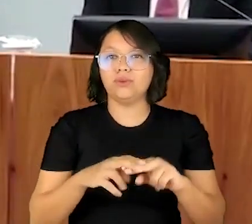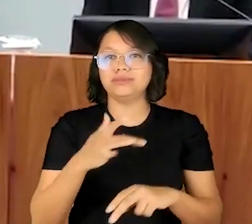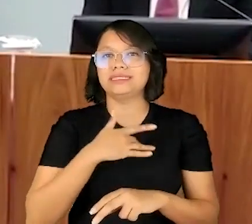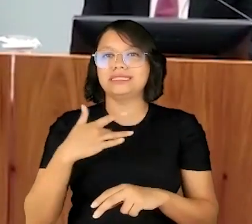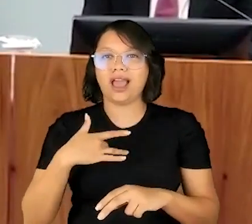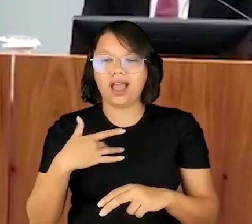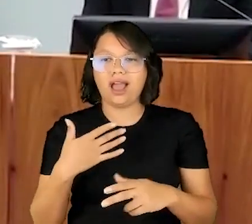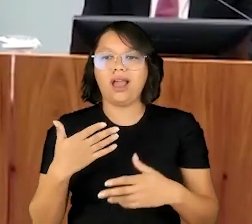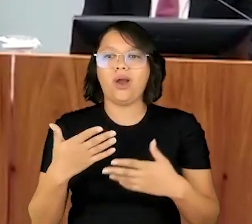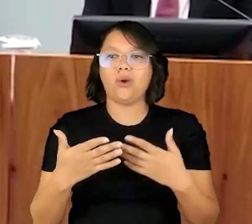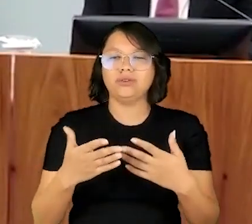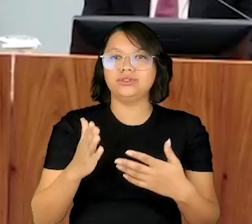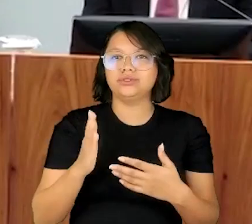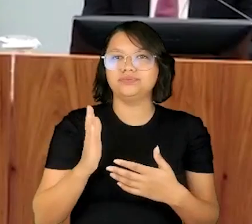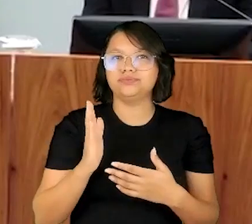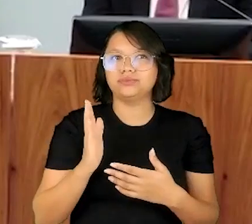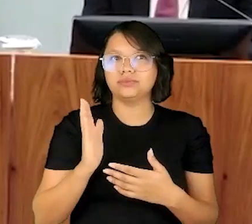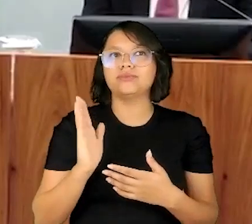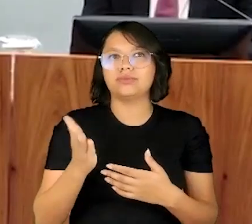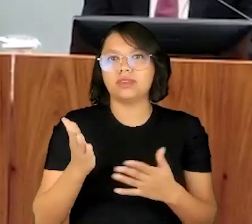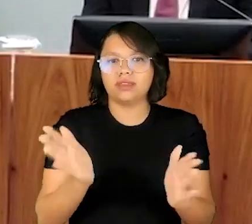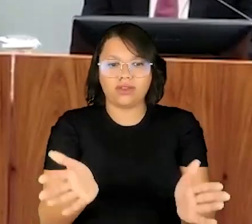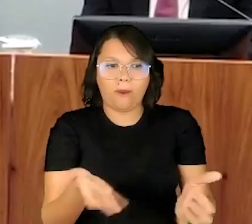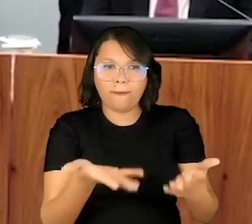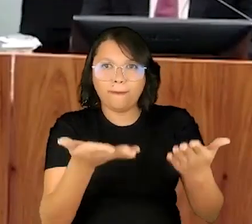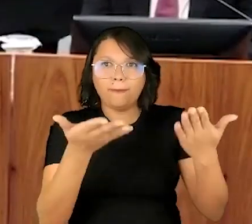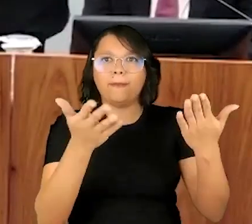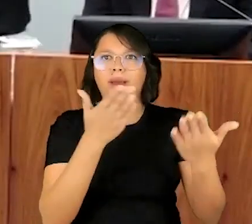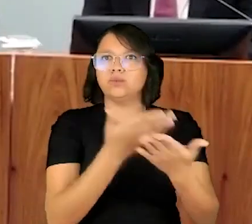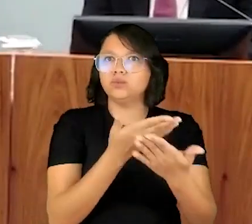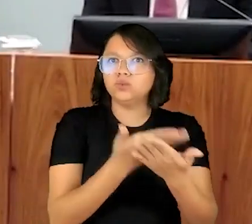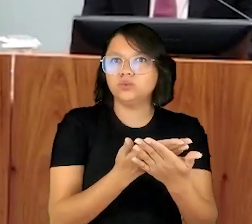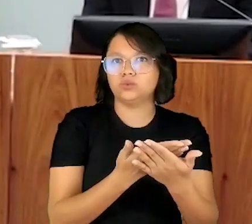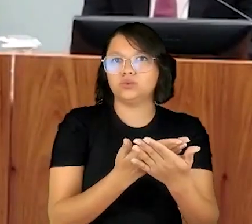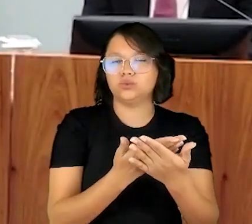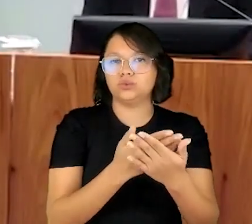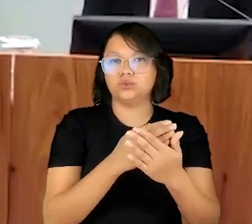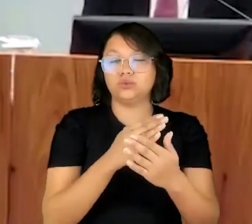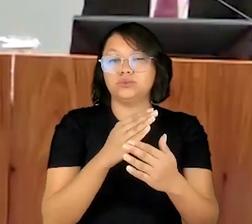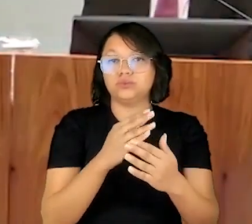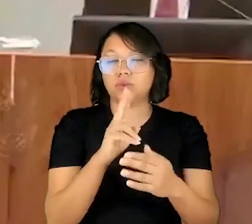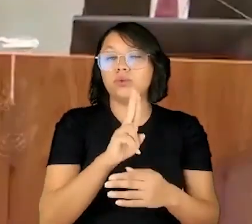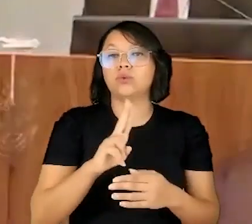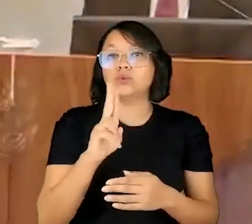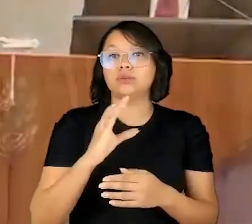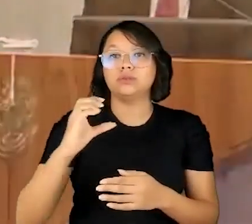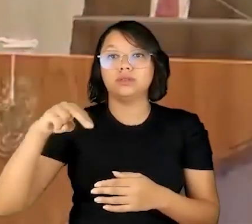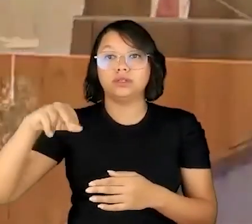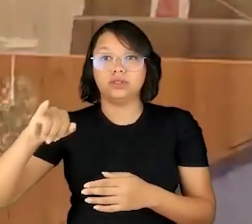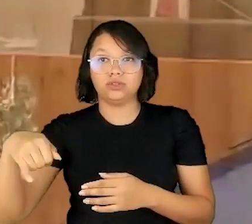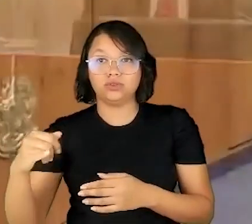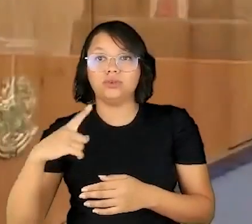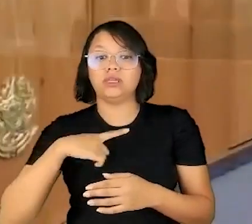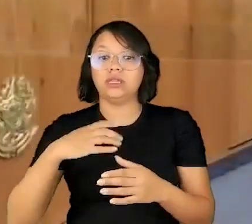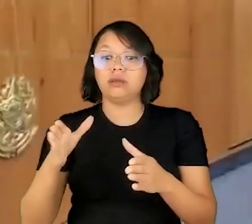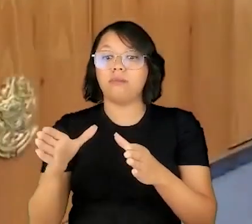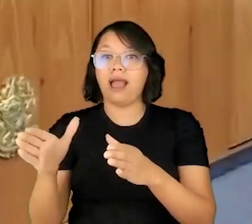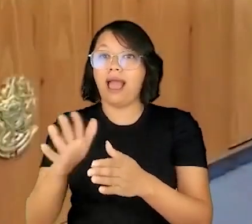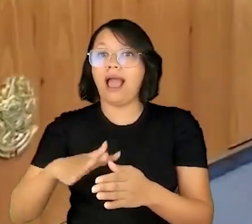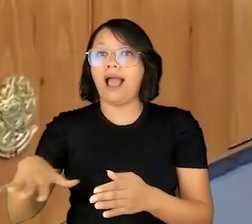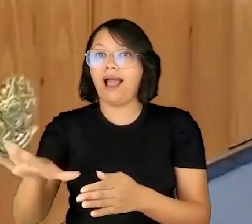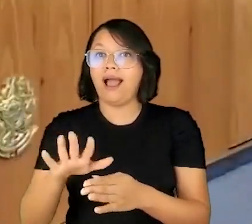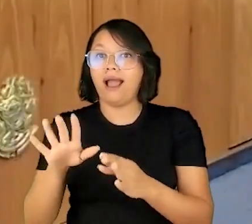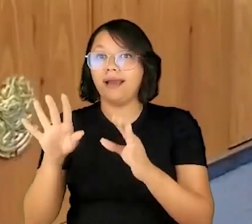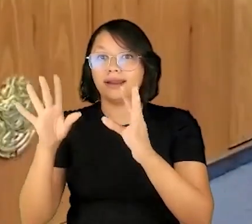demanda já incentivada, o estudo por meio do Conselho Nacional de Justiça, que tem um fórum específico que trata desse